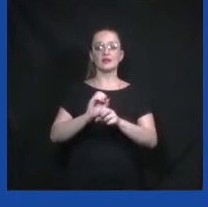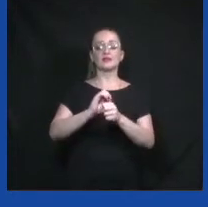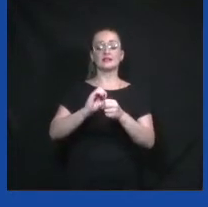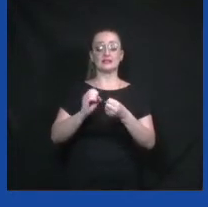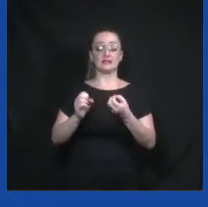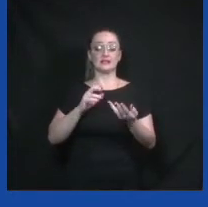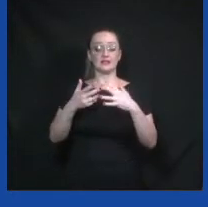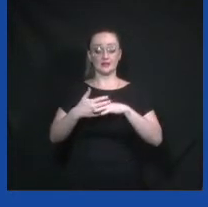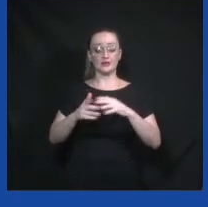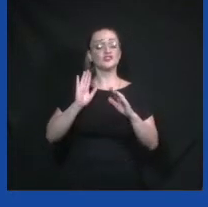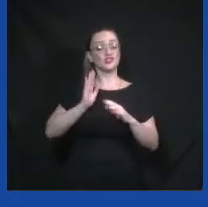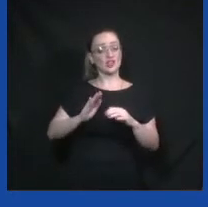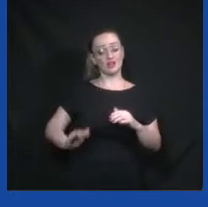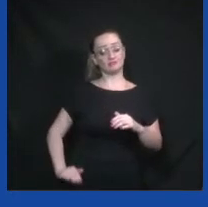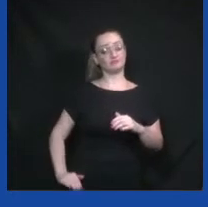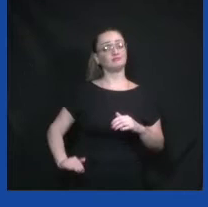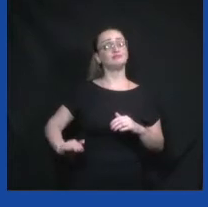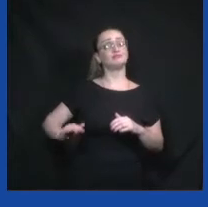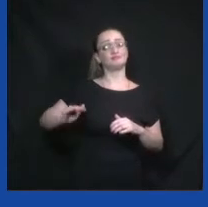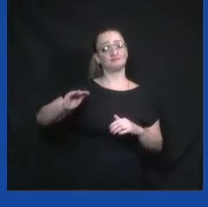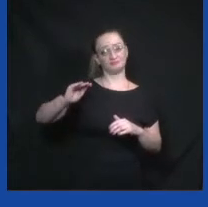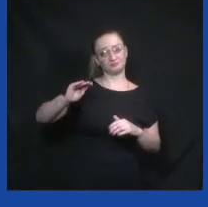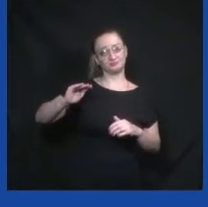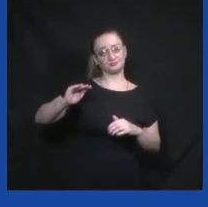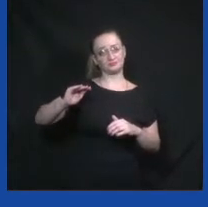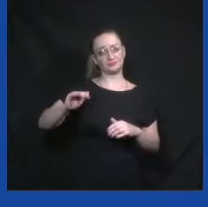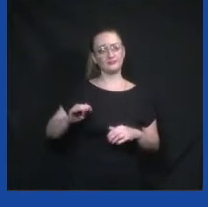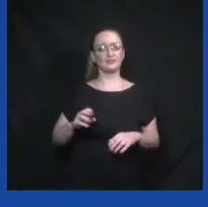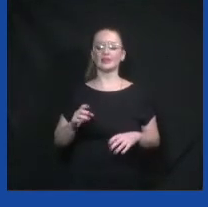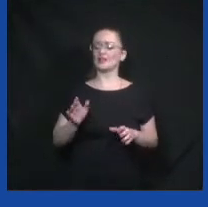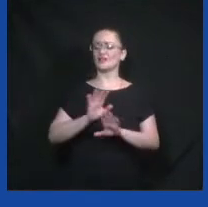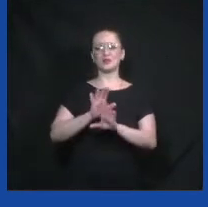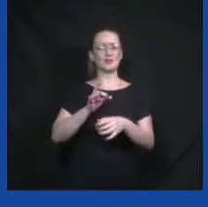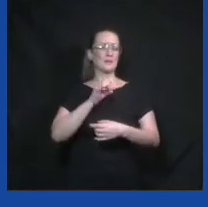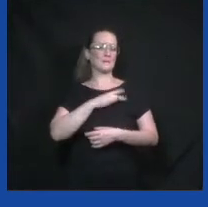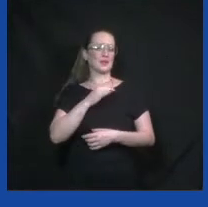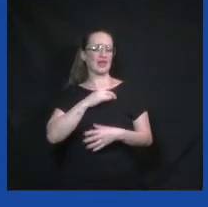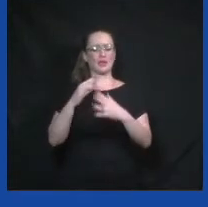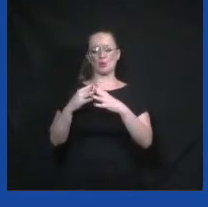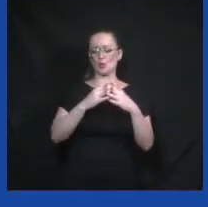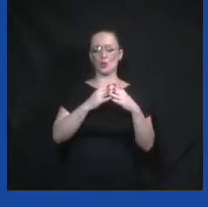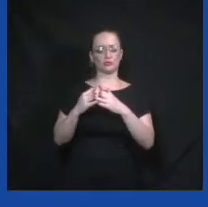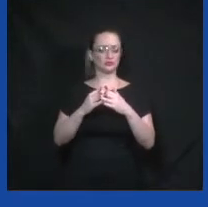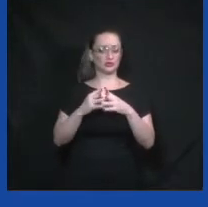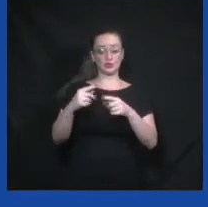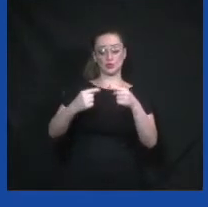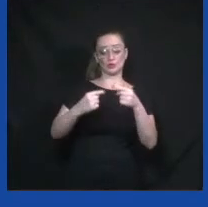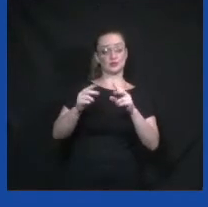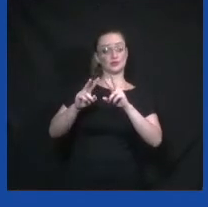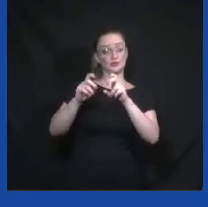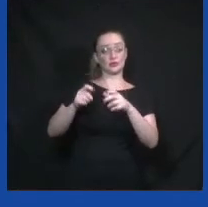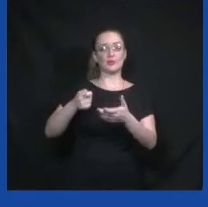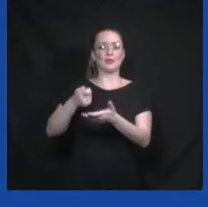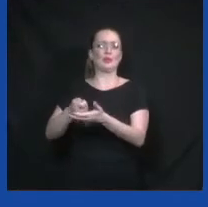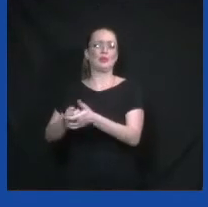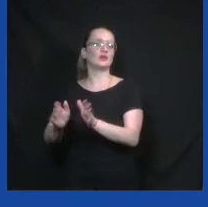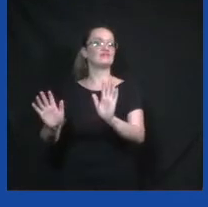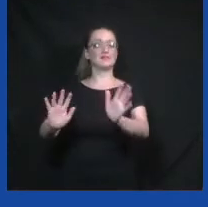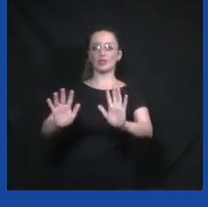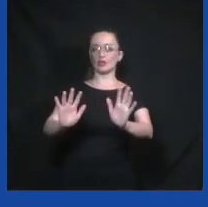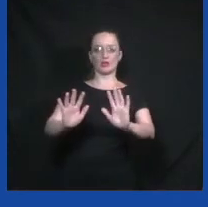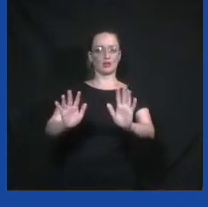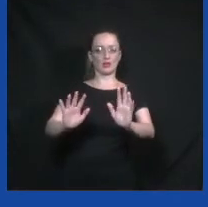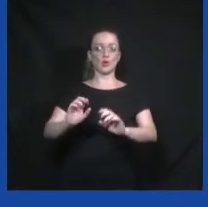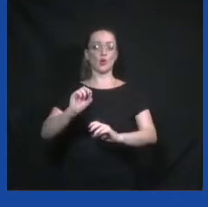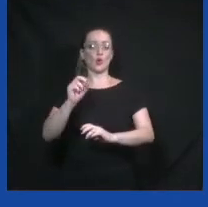educação infantil. E olha, sem o medo, sem confundir com a discussão sobre doutrinação, ou